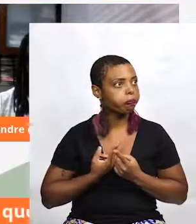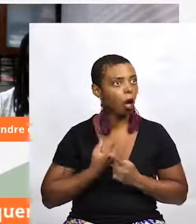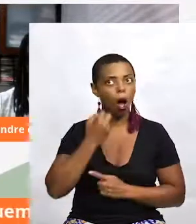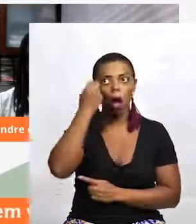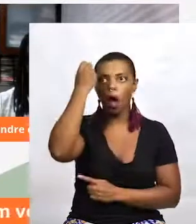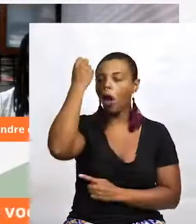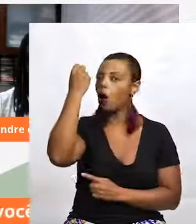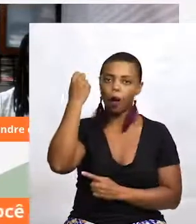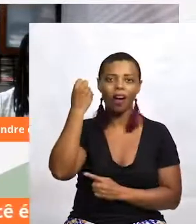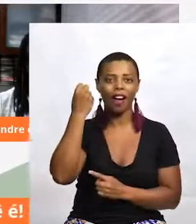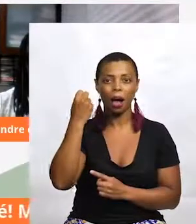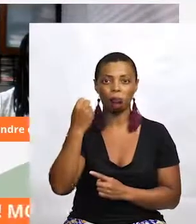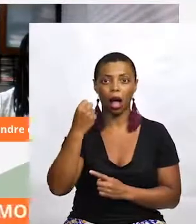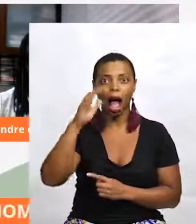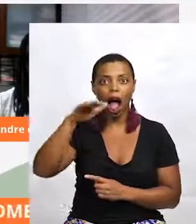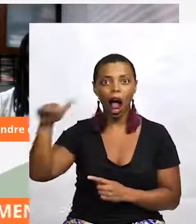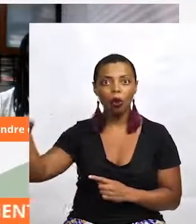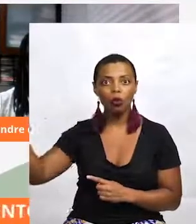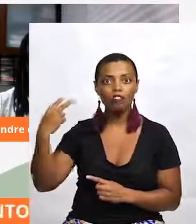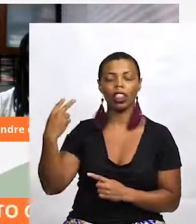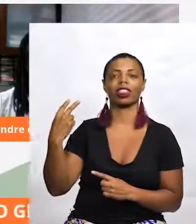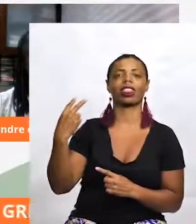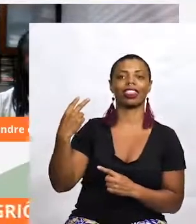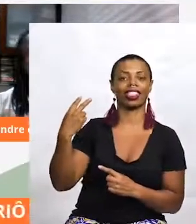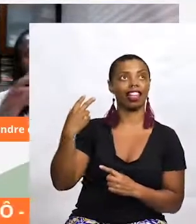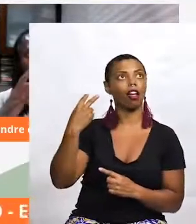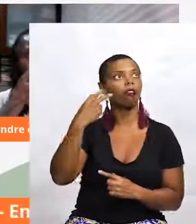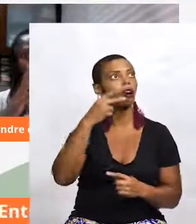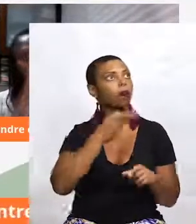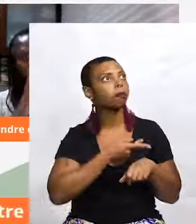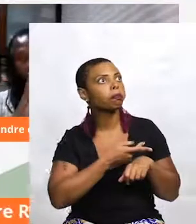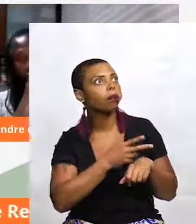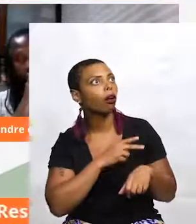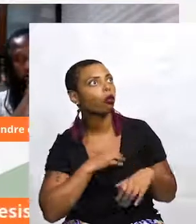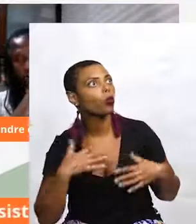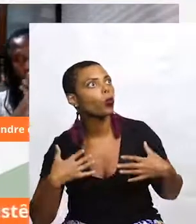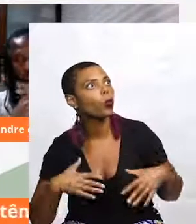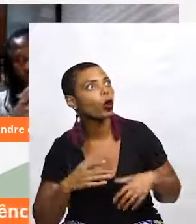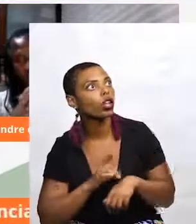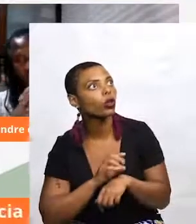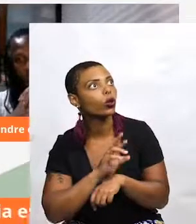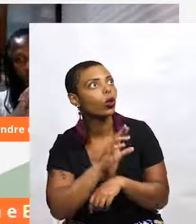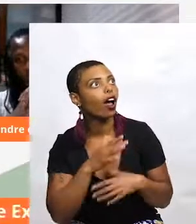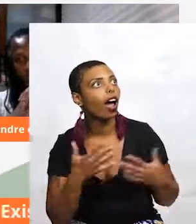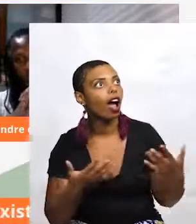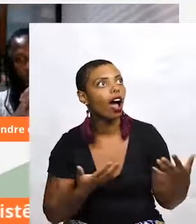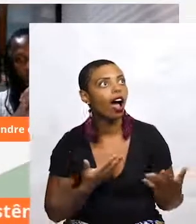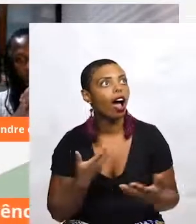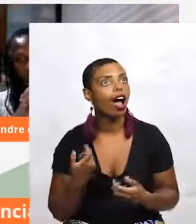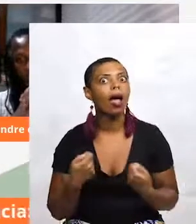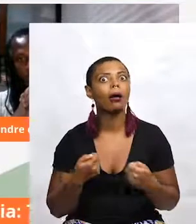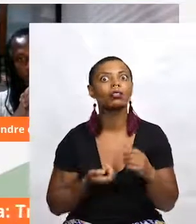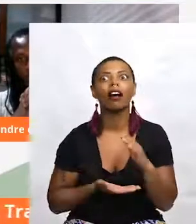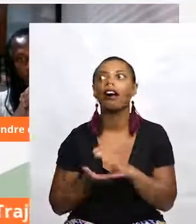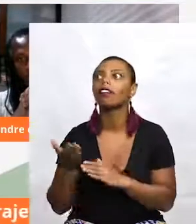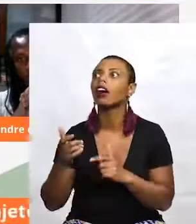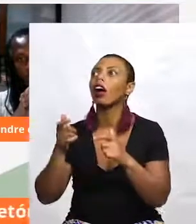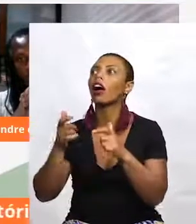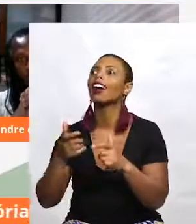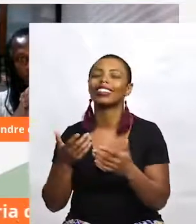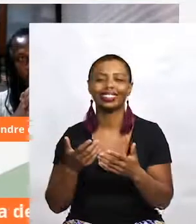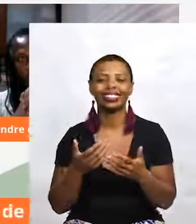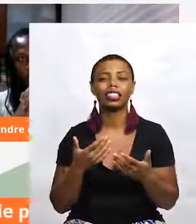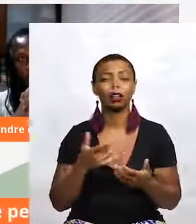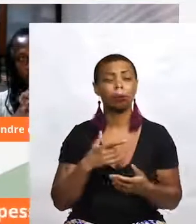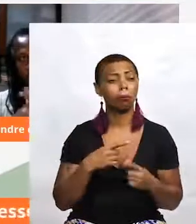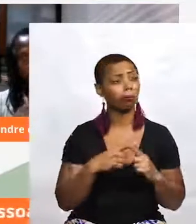me verem. Então, é aquilo, eu vou fazer o mestrado com a prof. Rita, mas o doutorado eu vou ter que ir para... Não, né? Você tem uma pesquisadora